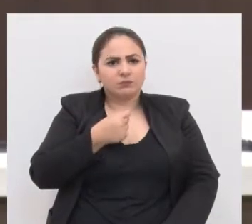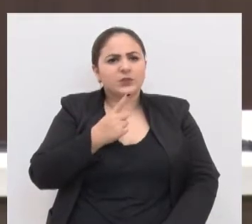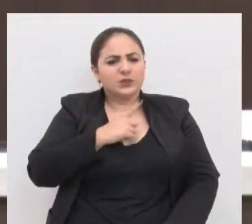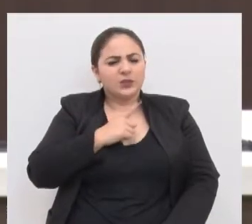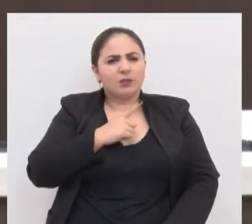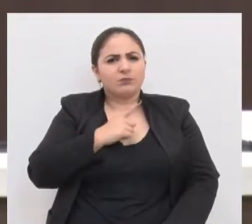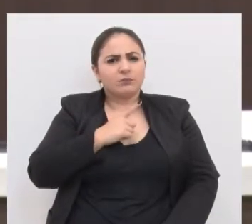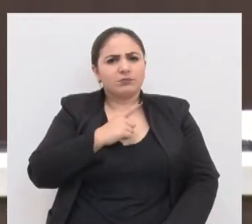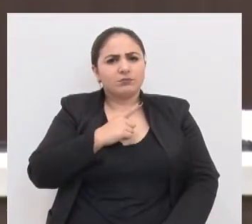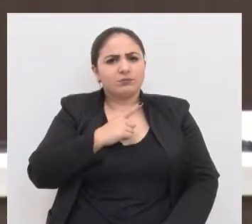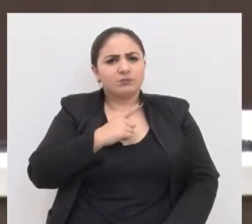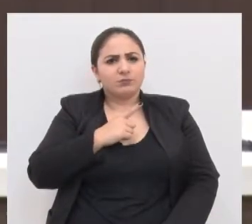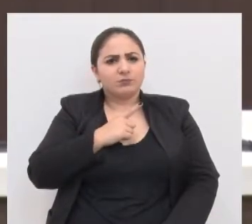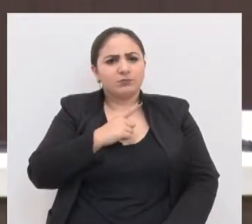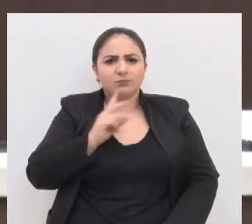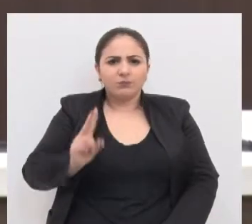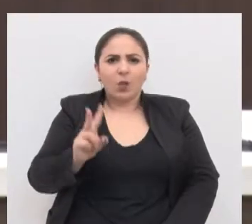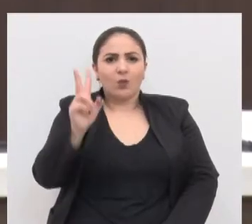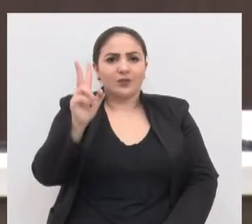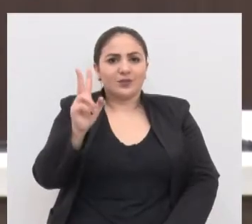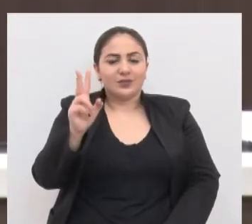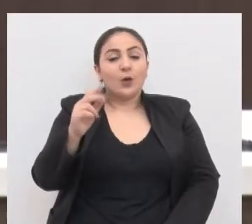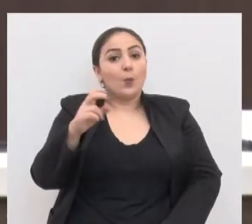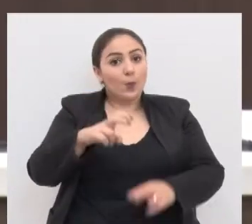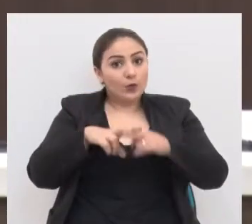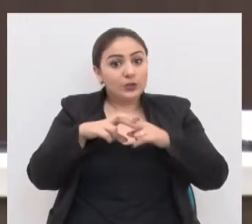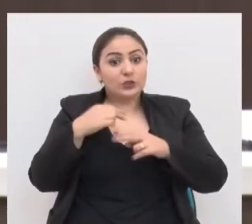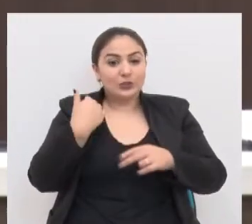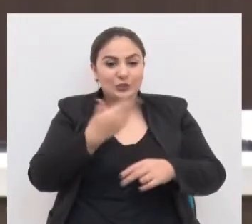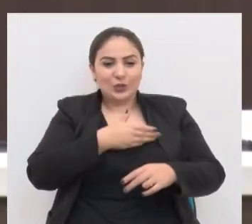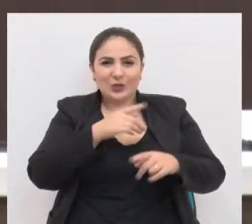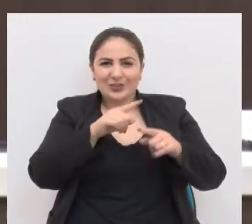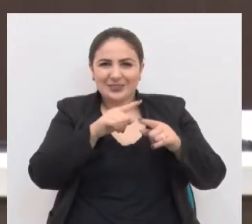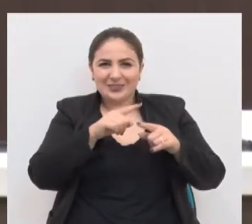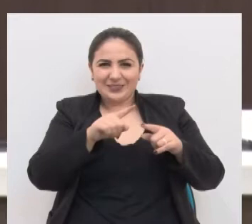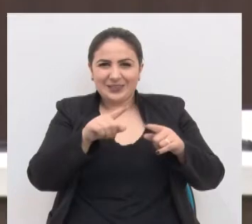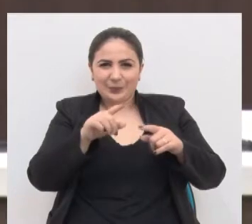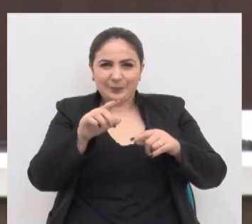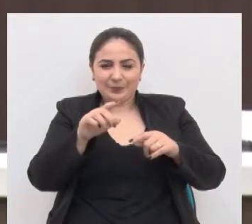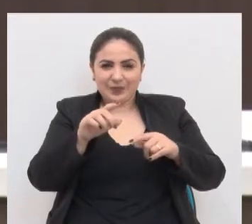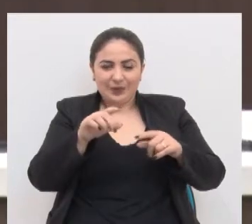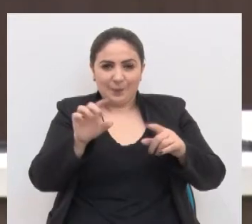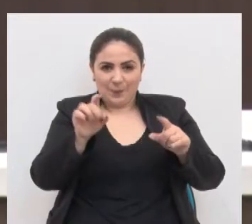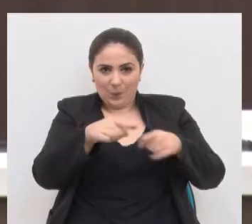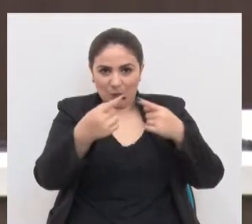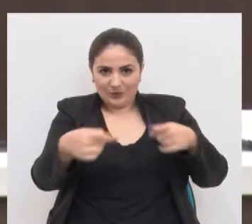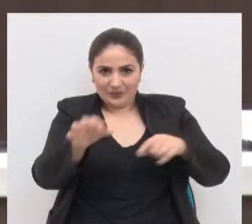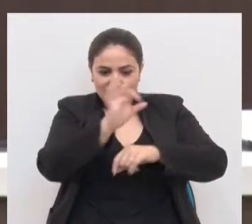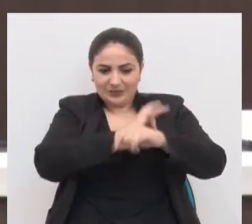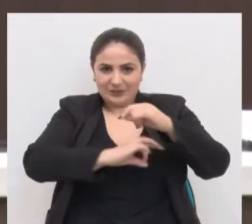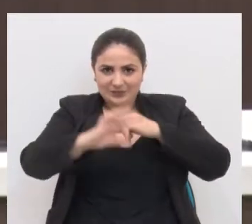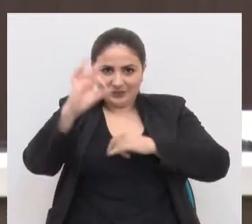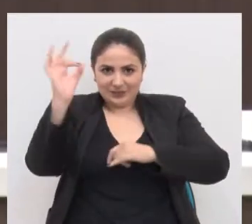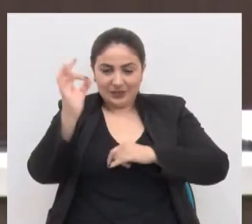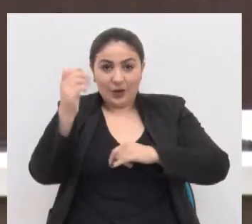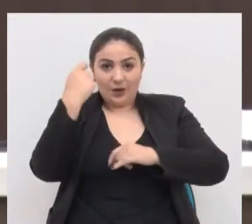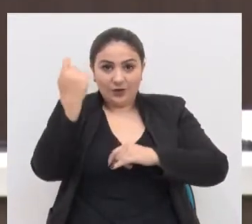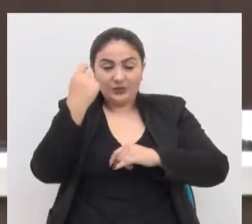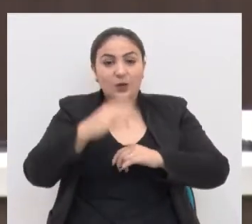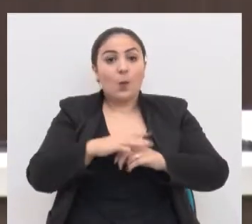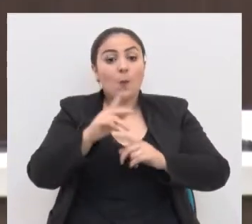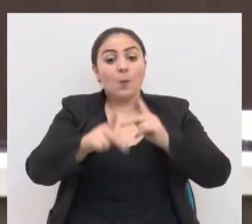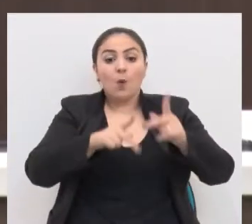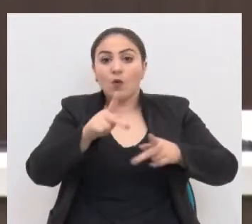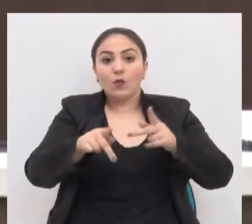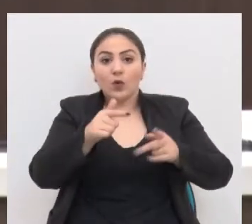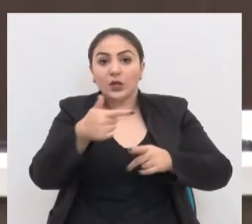com virtude. Por isso que no nosso hino rio-grandense, ali tem uma frase: povo que